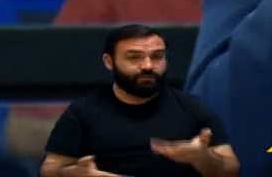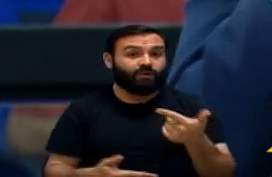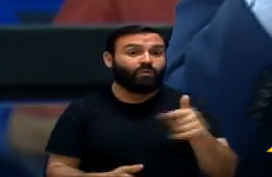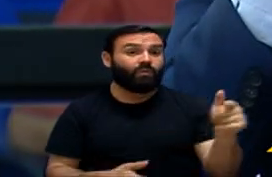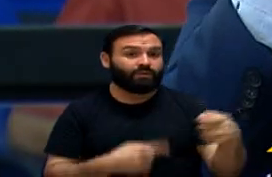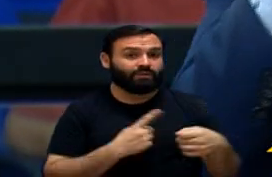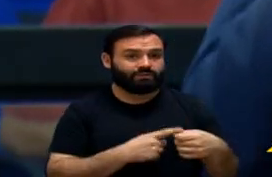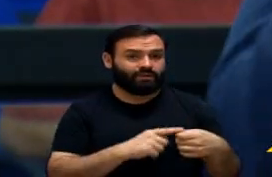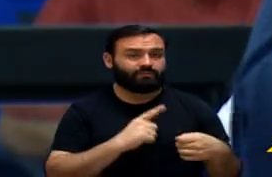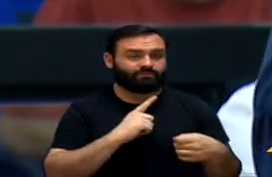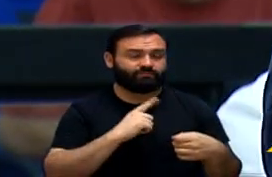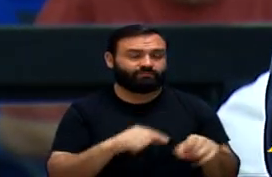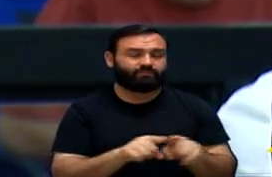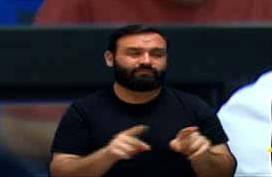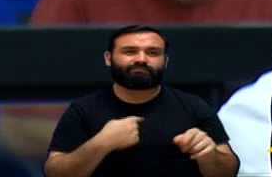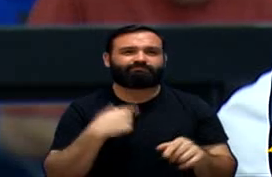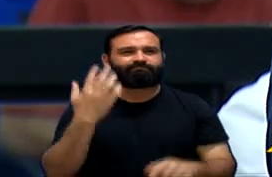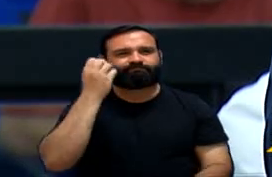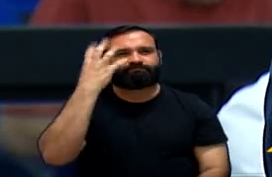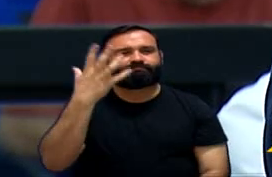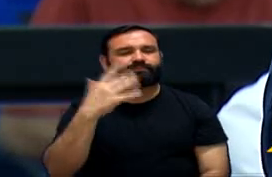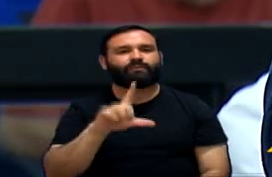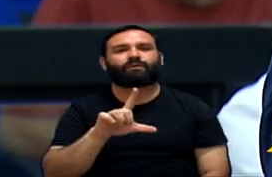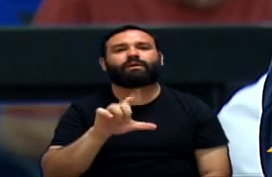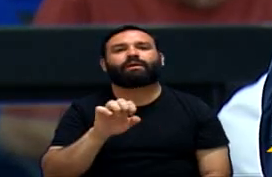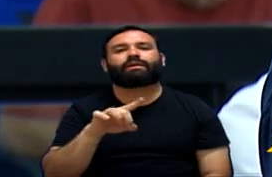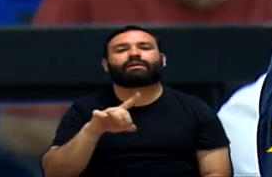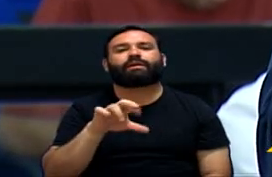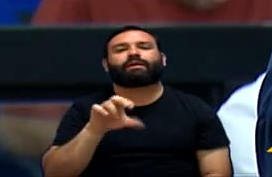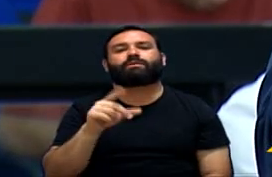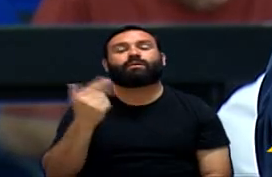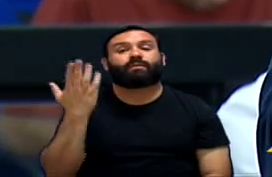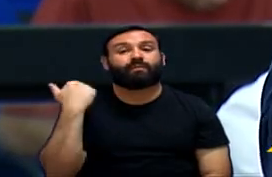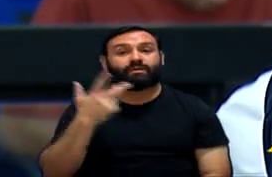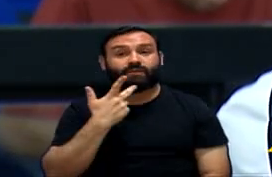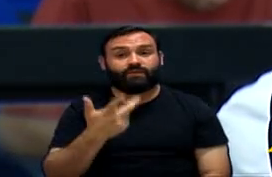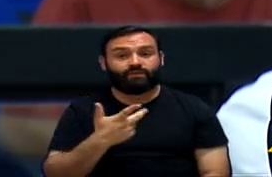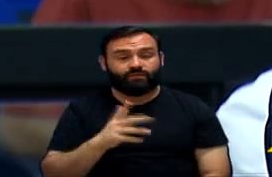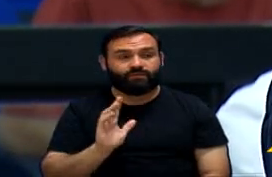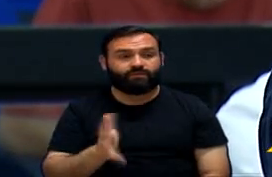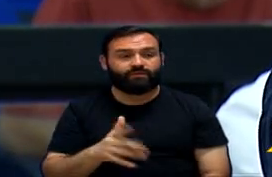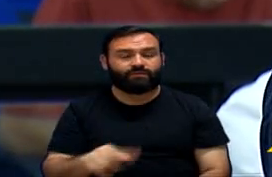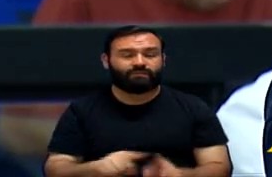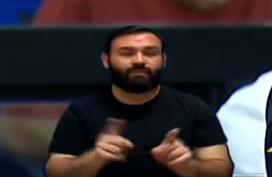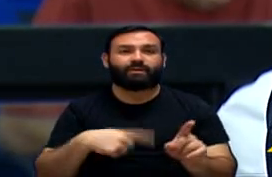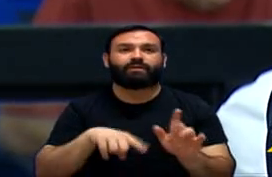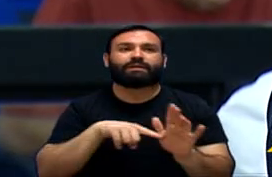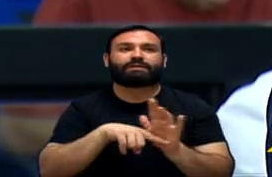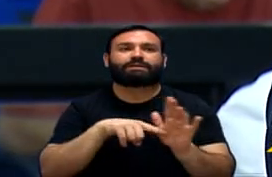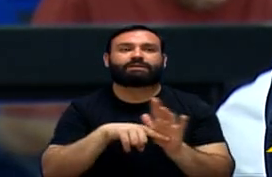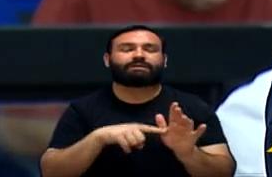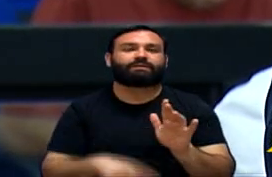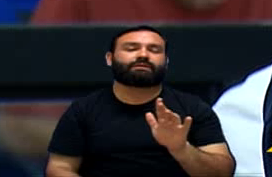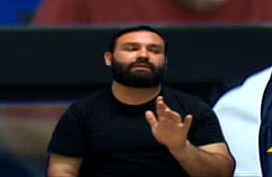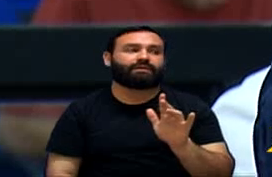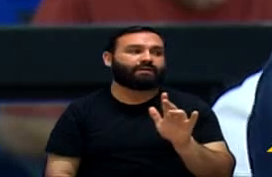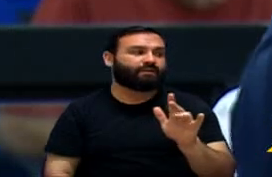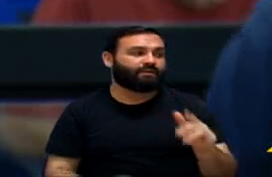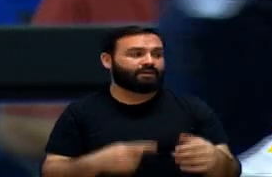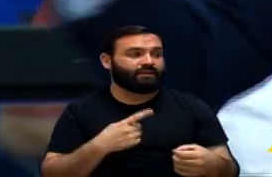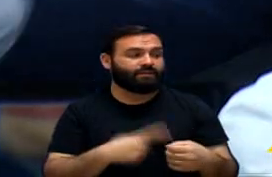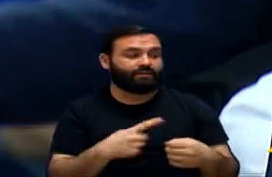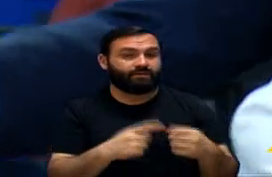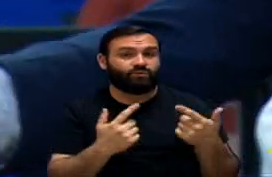cidades existem eu não lembro agora o Leandrão havia até comentado ontem a gente havia levantado algumas cidades